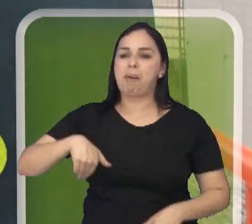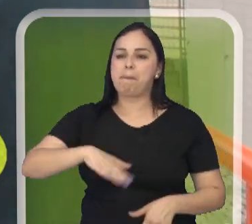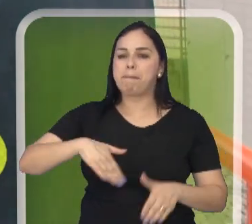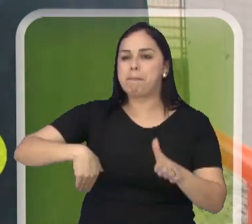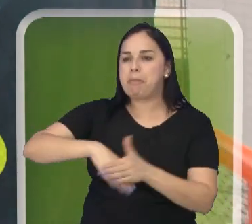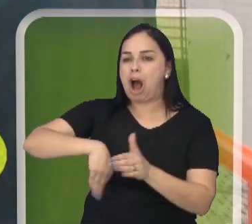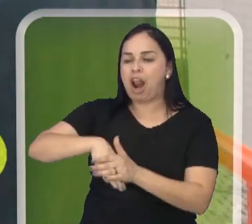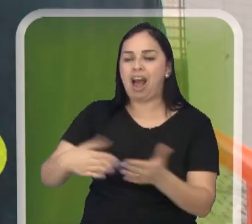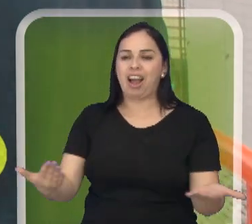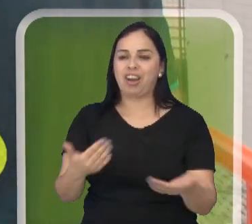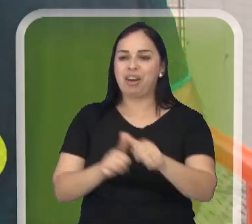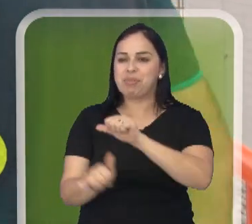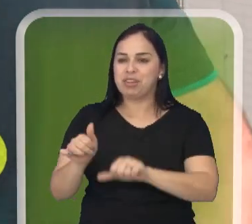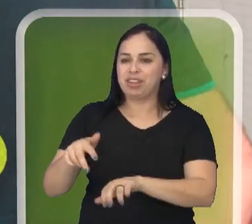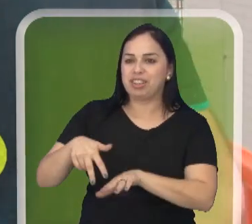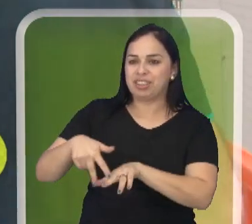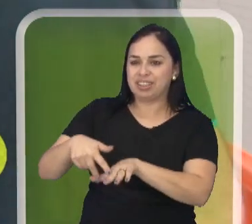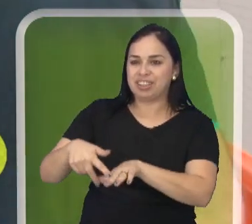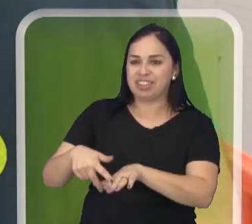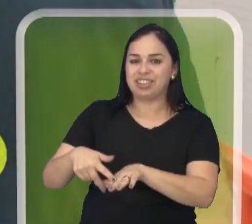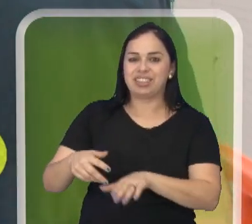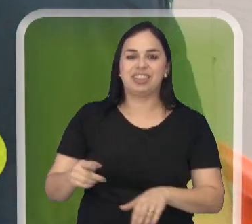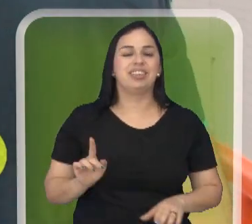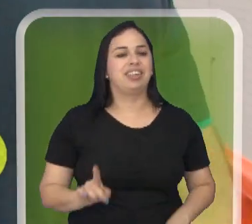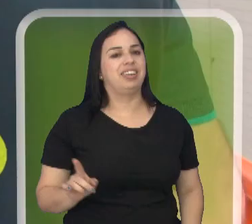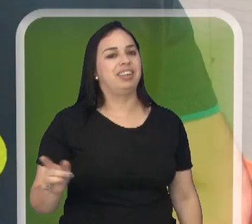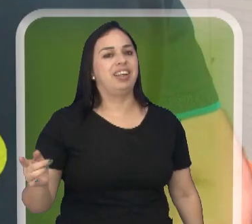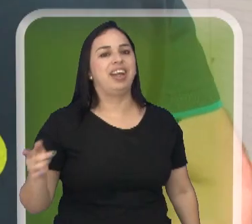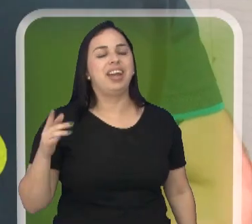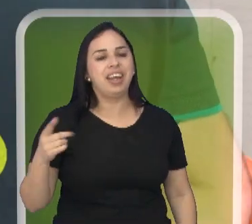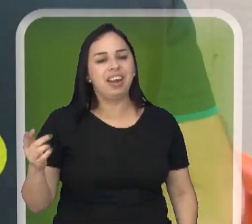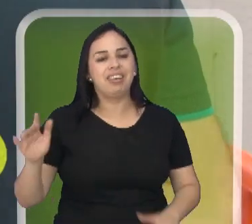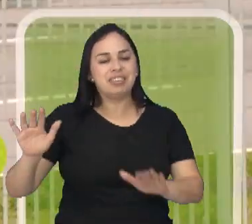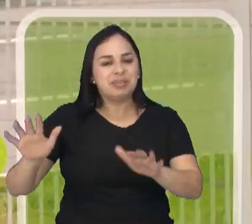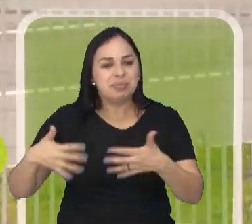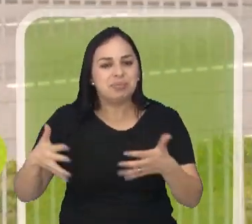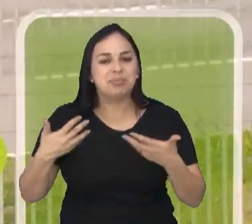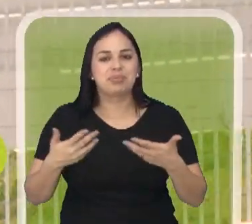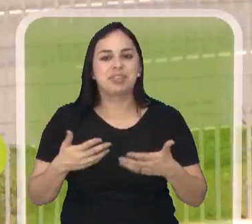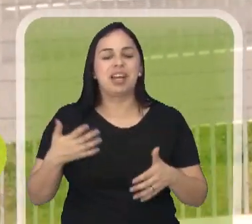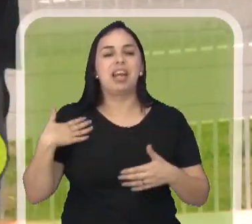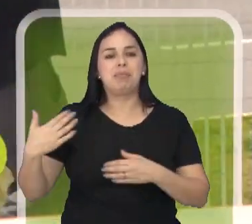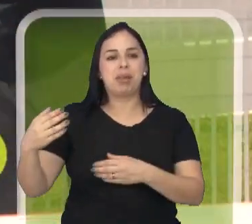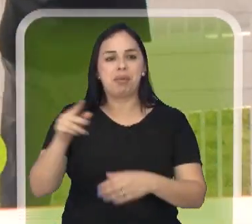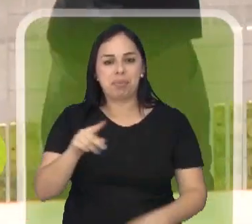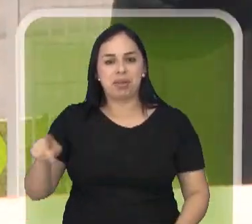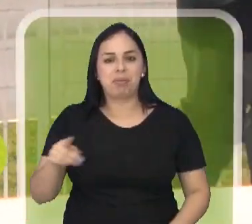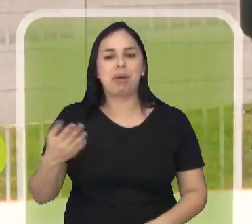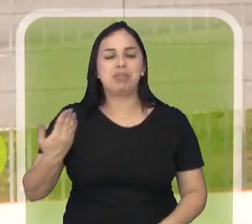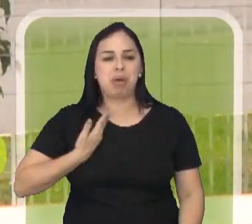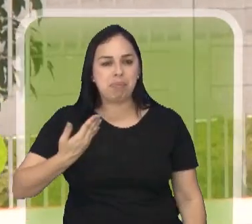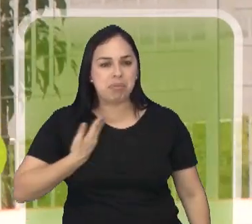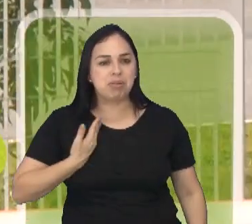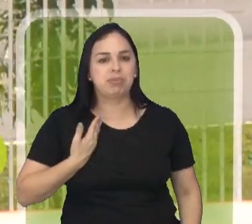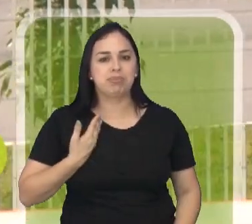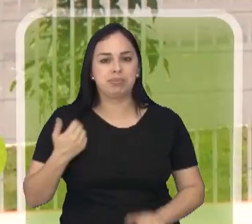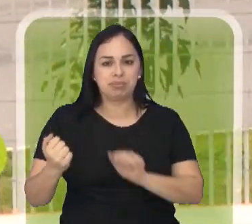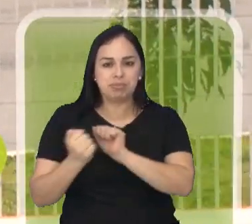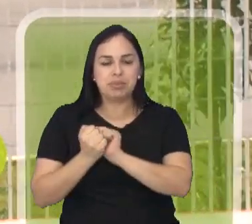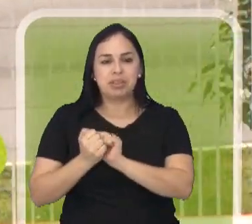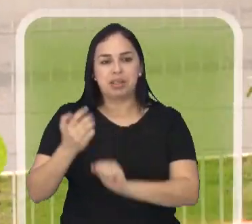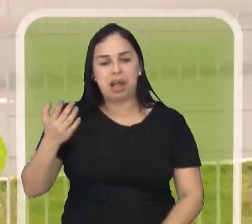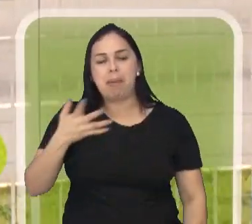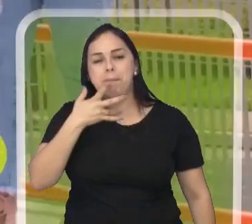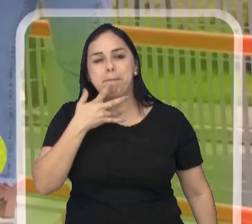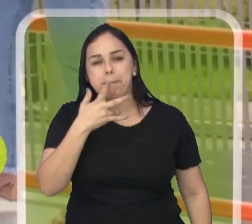não, anda de skate que você tem futuro, é isso mesmo? Não, a resenha com ele nunca falta, ele foi meu professor, mas é um grande amigo, tenho ele como um